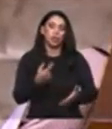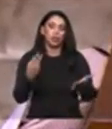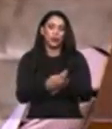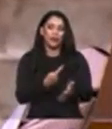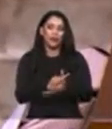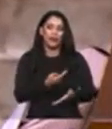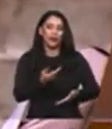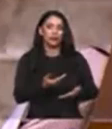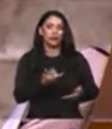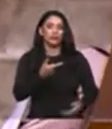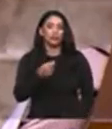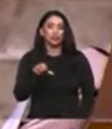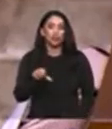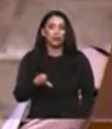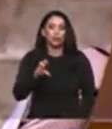de R$